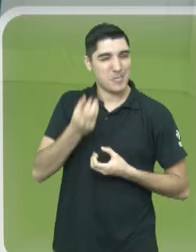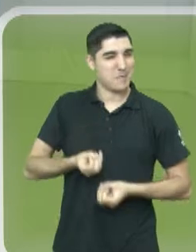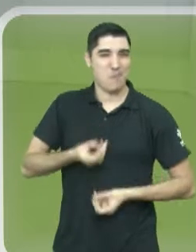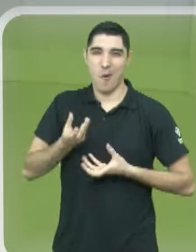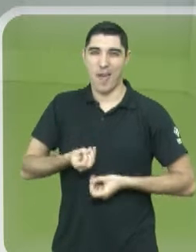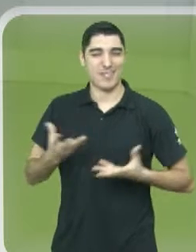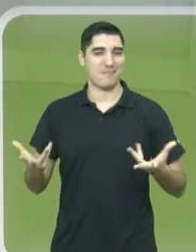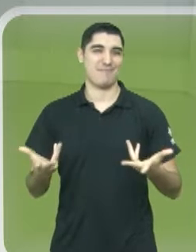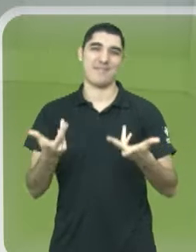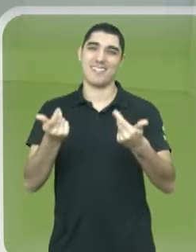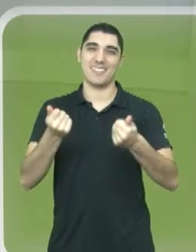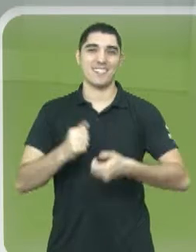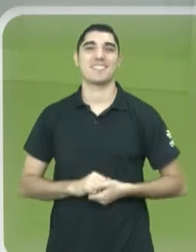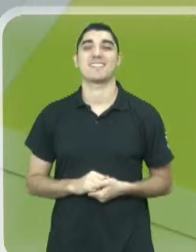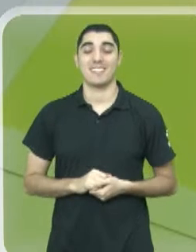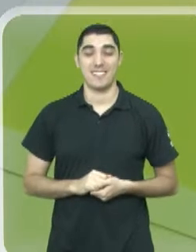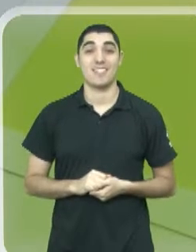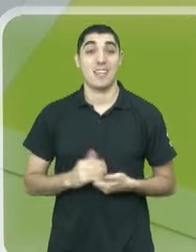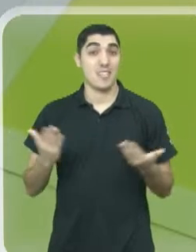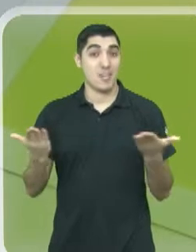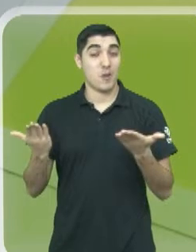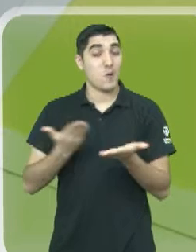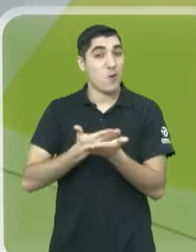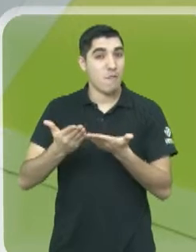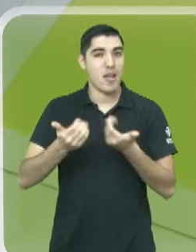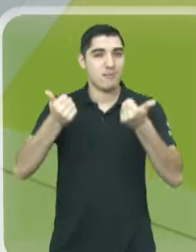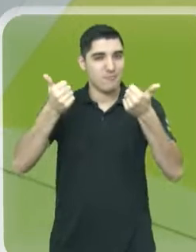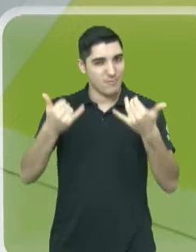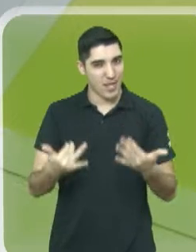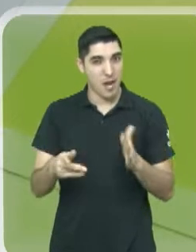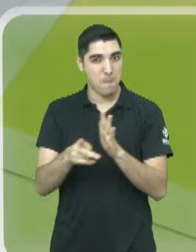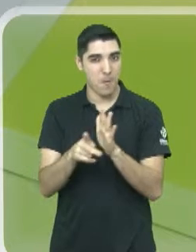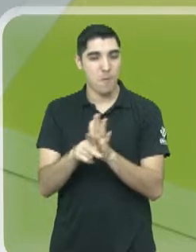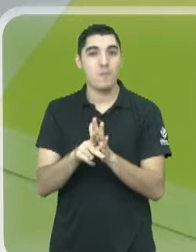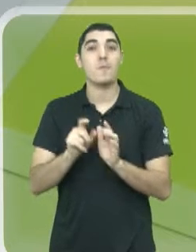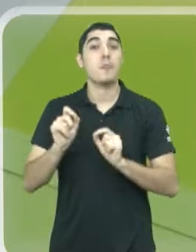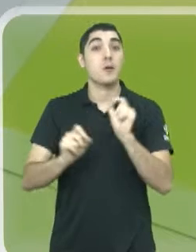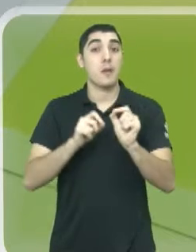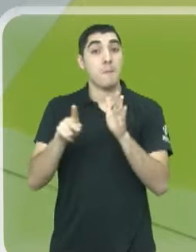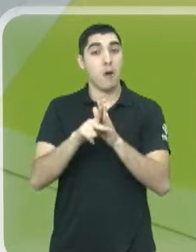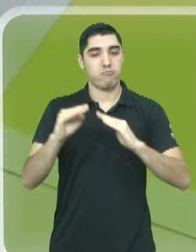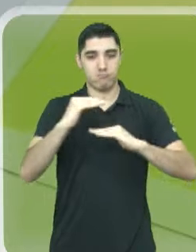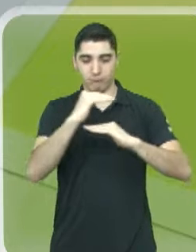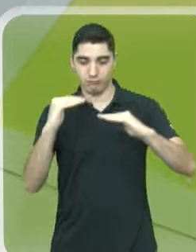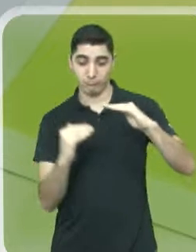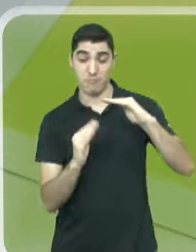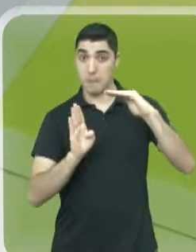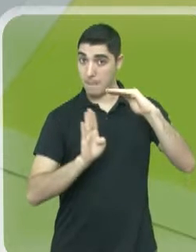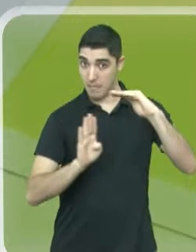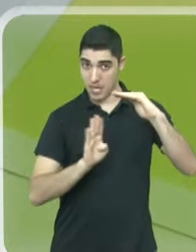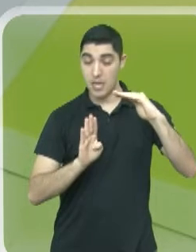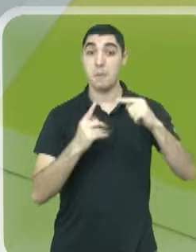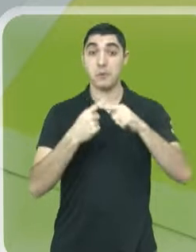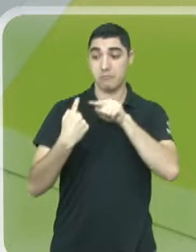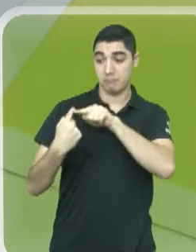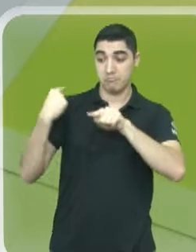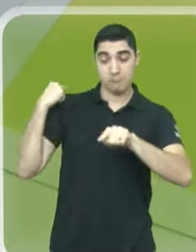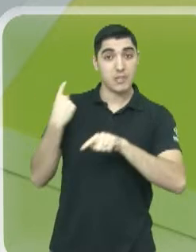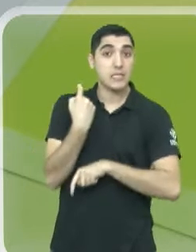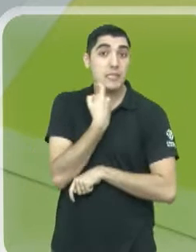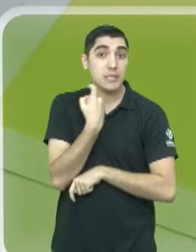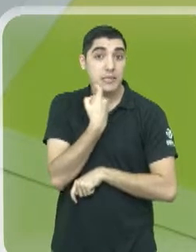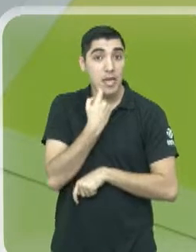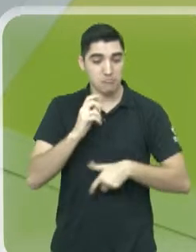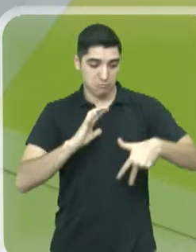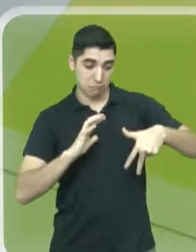beleza. E olha só, a gente começa falando aqui no nosso Hora do Esporte da Bezinha, porque na última sexta-feira o Tigre